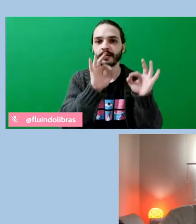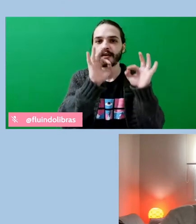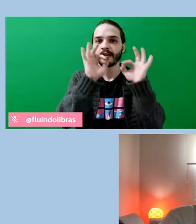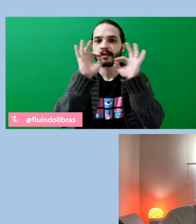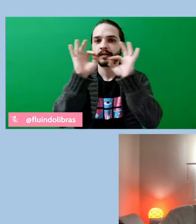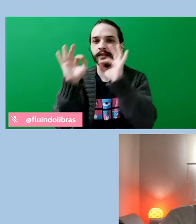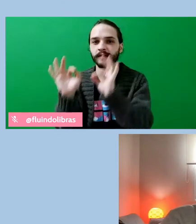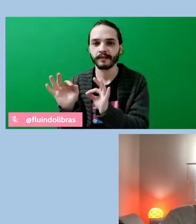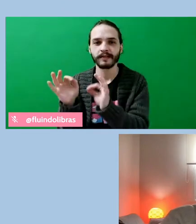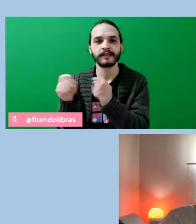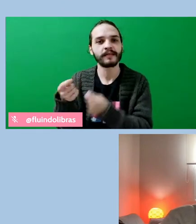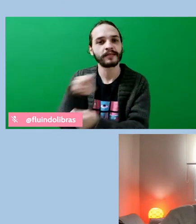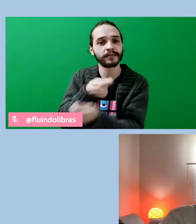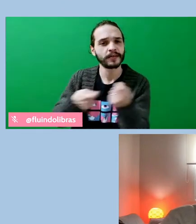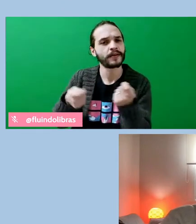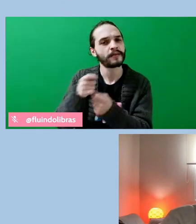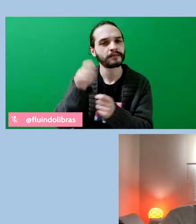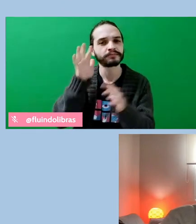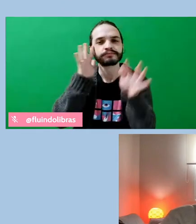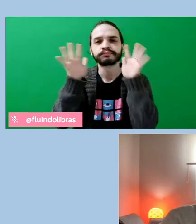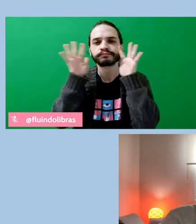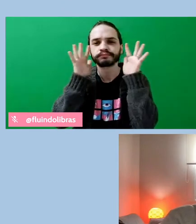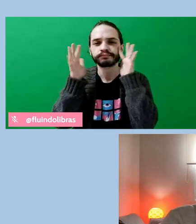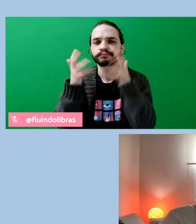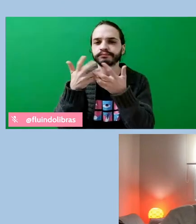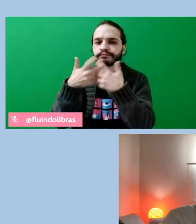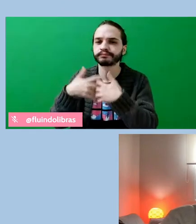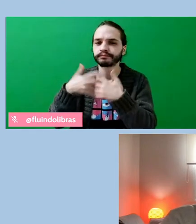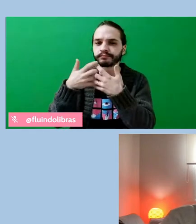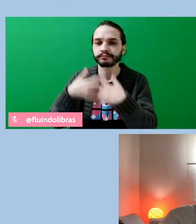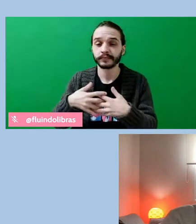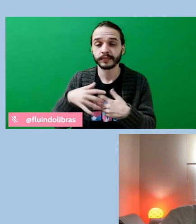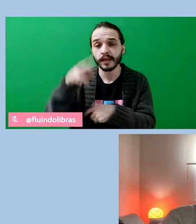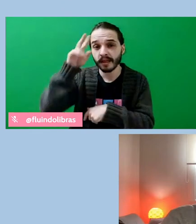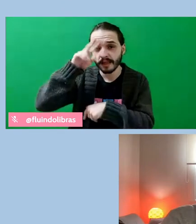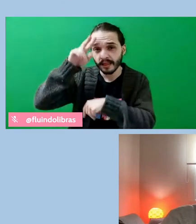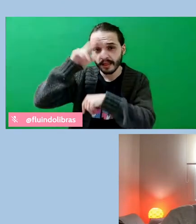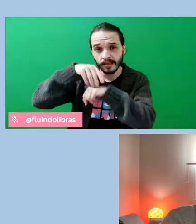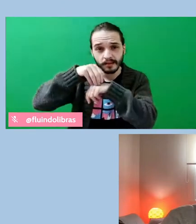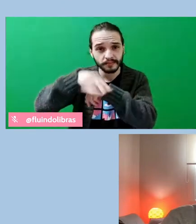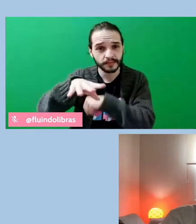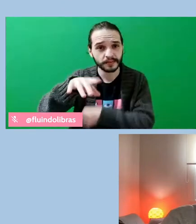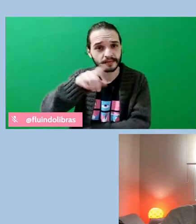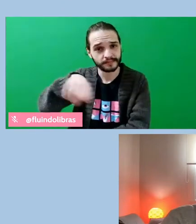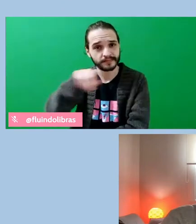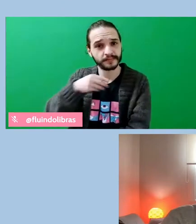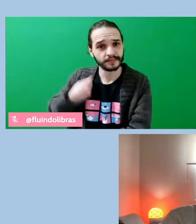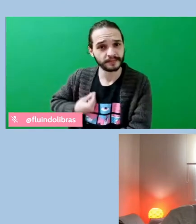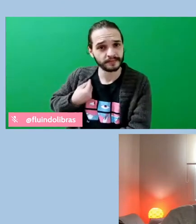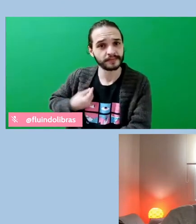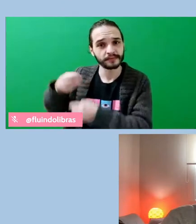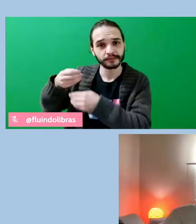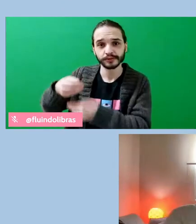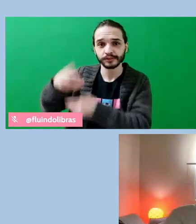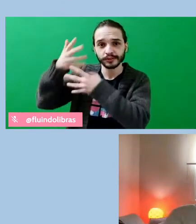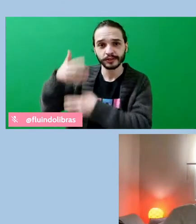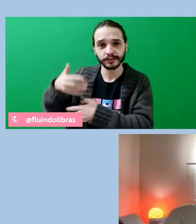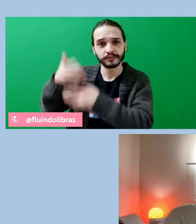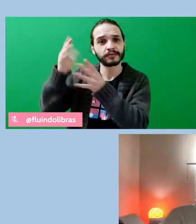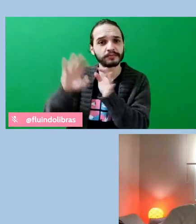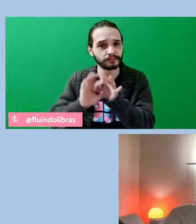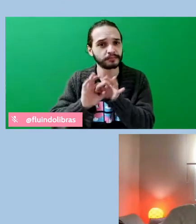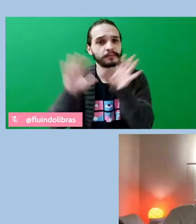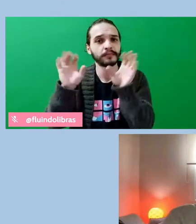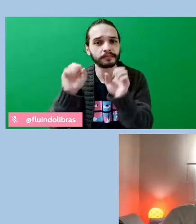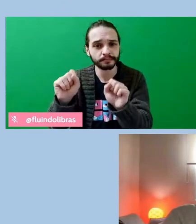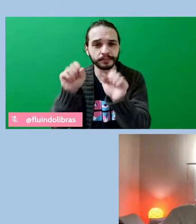antes, né, com algumas reflexões em mente. Lembrando a você que está aqui conosco, né, nosso chat está aberto para perguntas e manifestações,